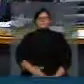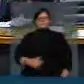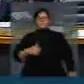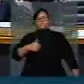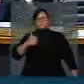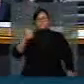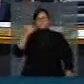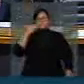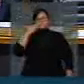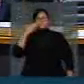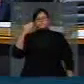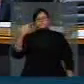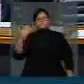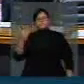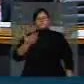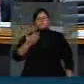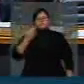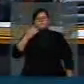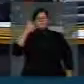Agradecemos ao deputado Eurico Júnior.